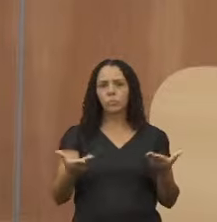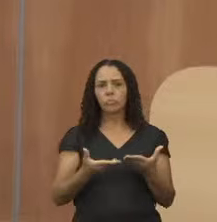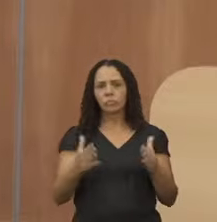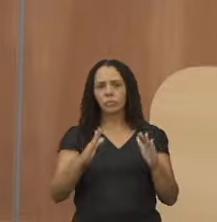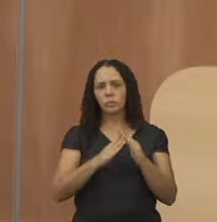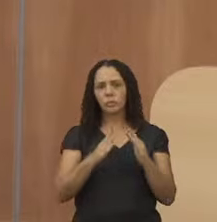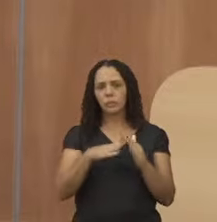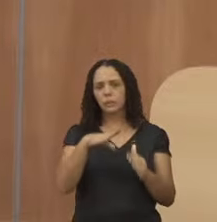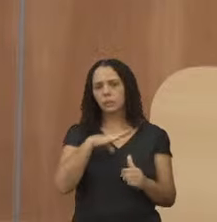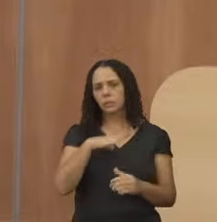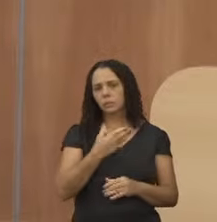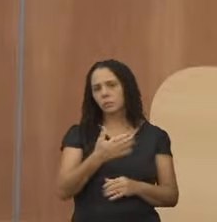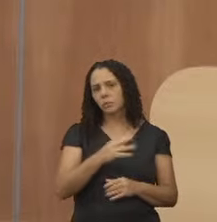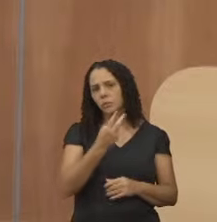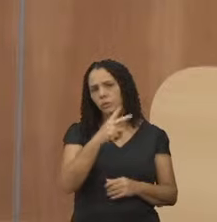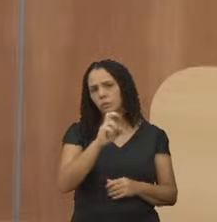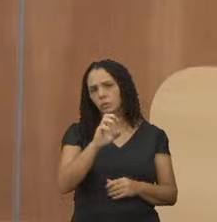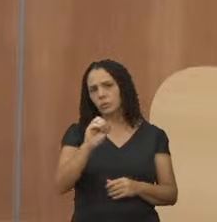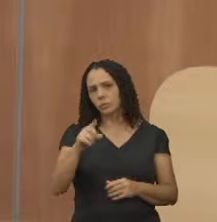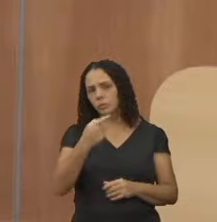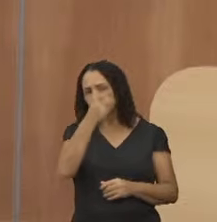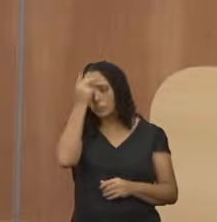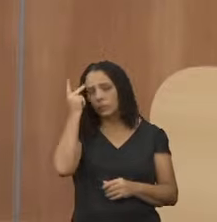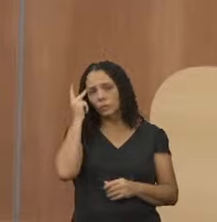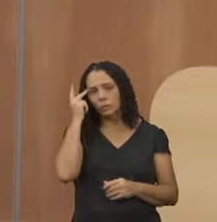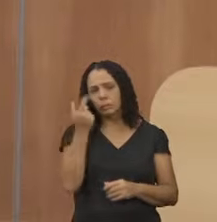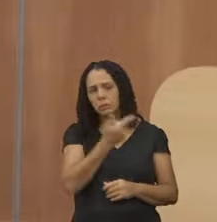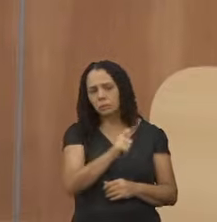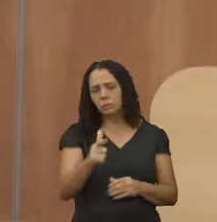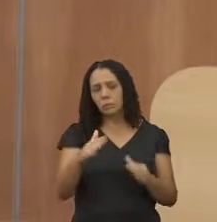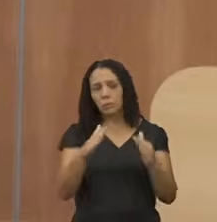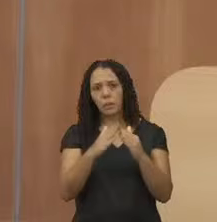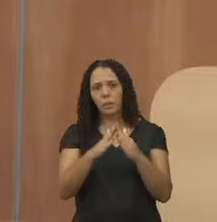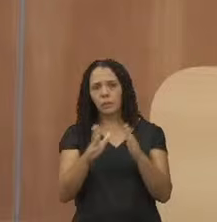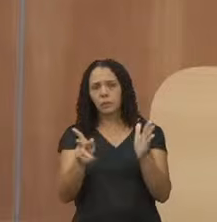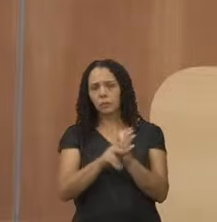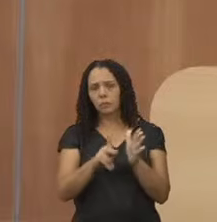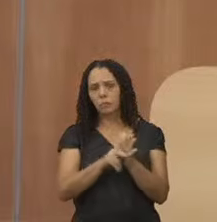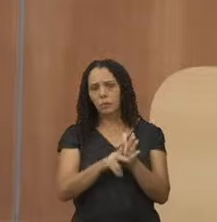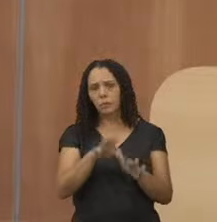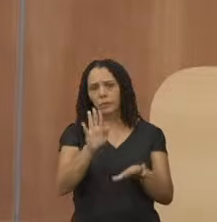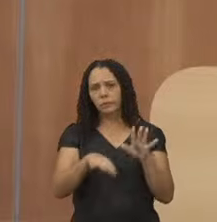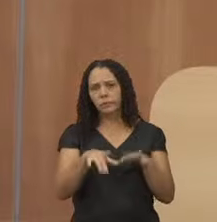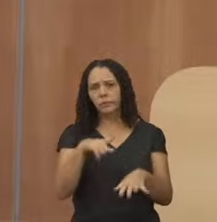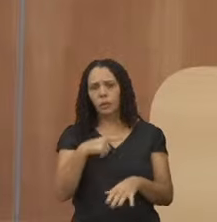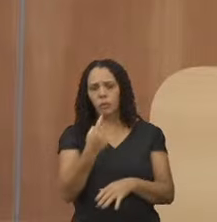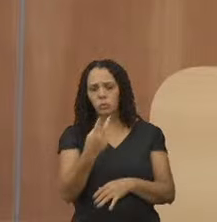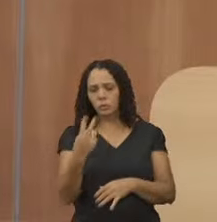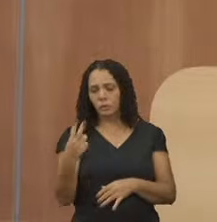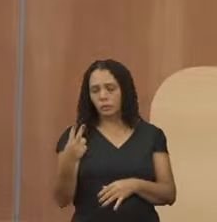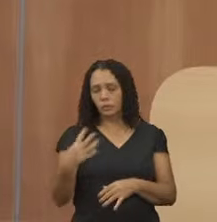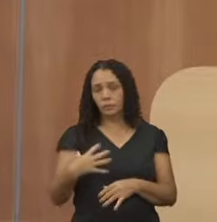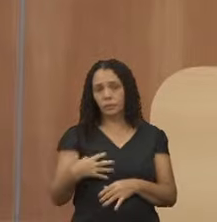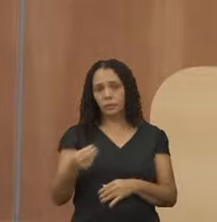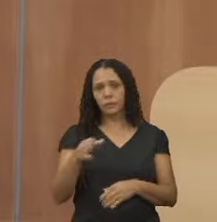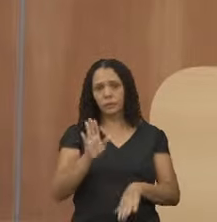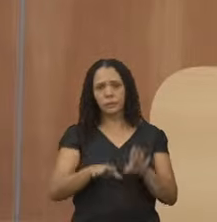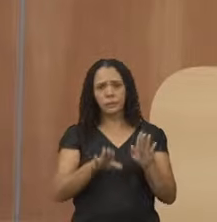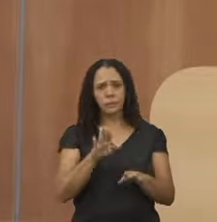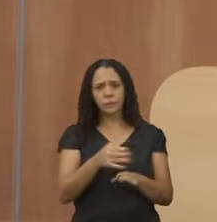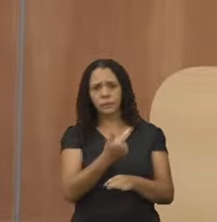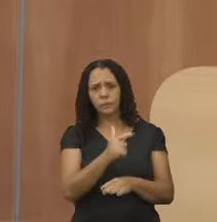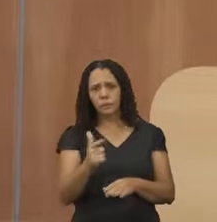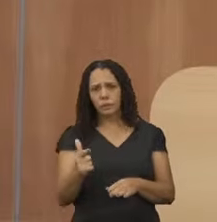em uma cidade de 250 mil habitantes, que ele não tem uma casa para morar, que muitas vezes ele tem 1, 2 filhos, e muitas vezes ele